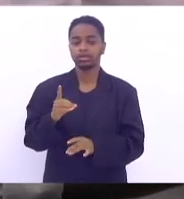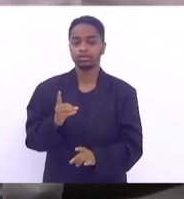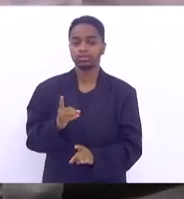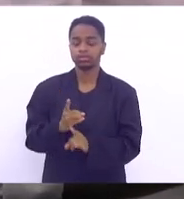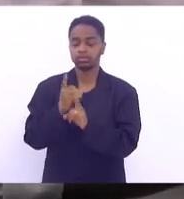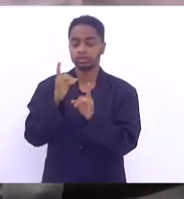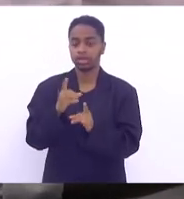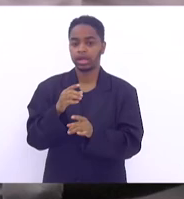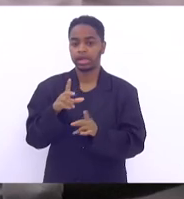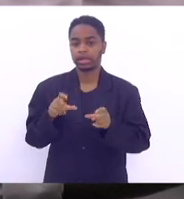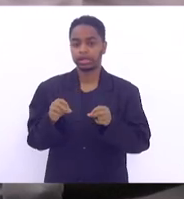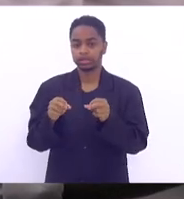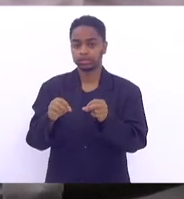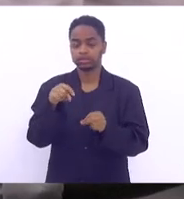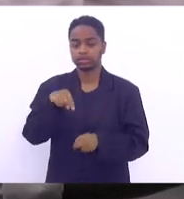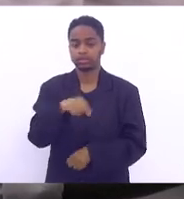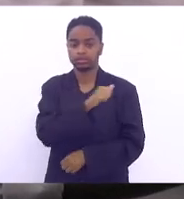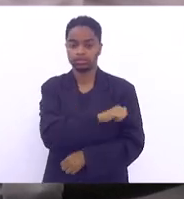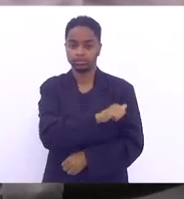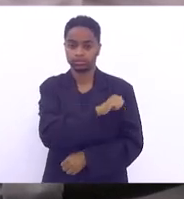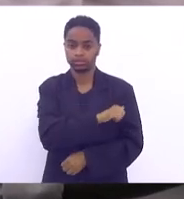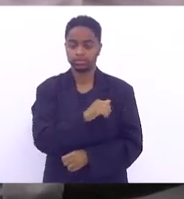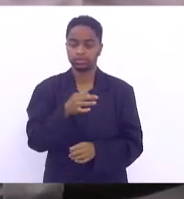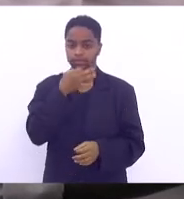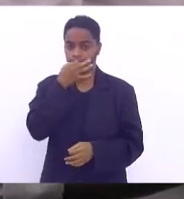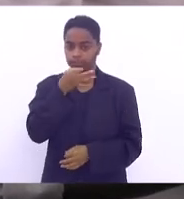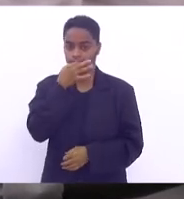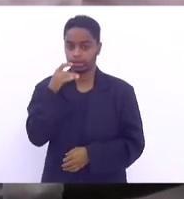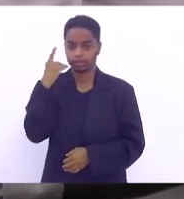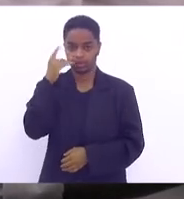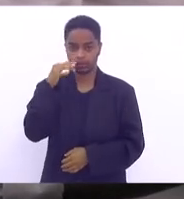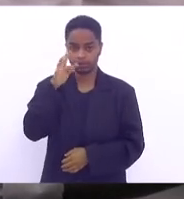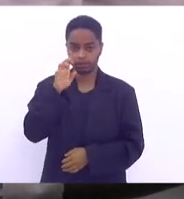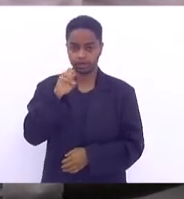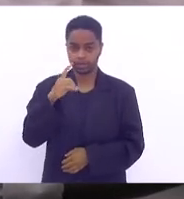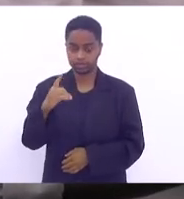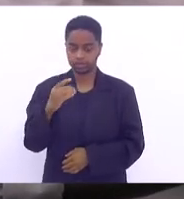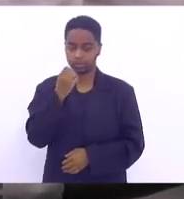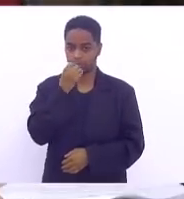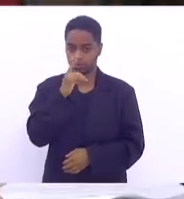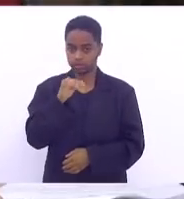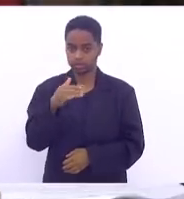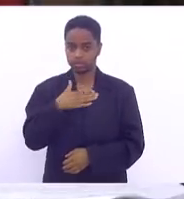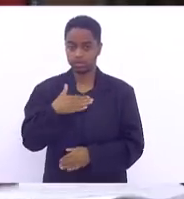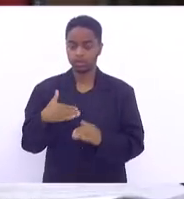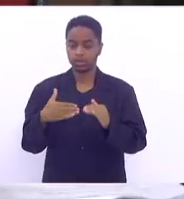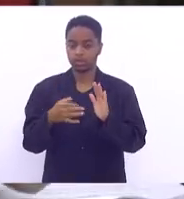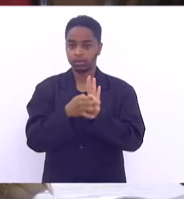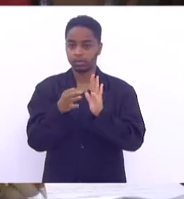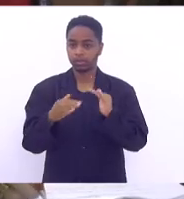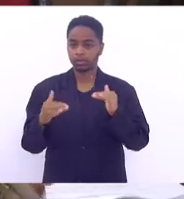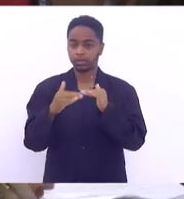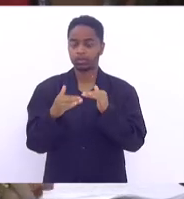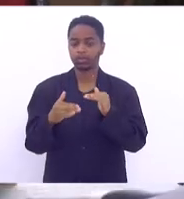estado do Rio de Janeiro. Para aparecer, deputado Fred Pacheco. Bom dia, presidente. Meu parecer é favorável